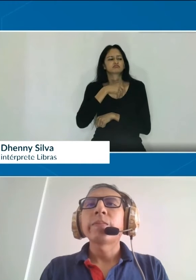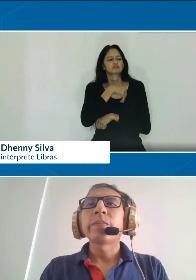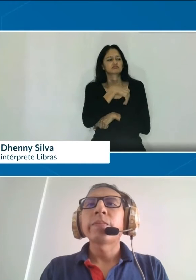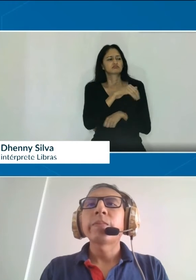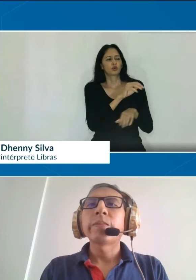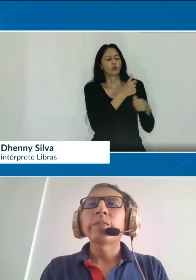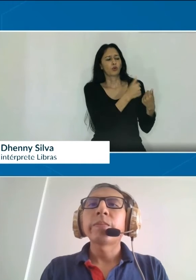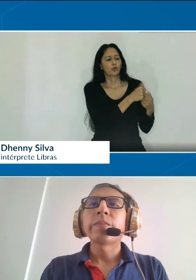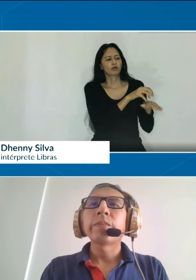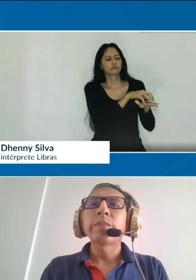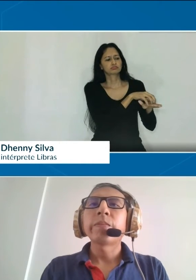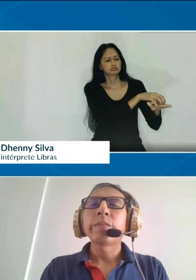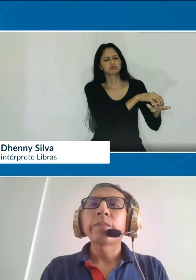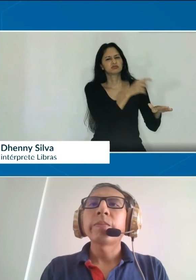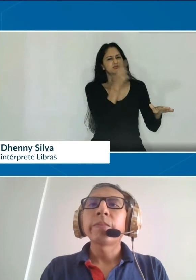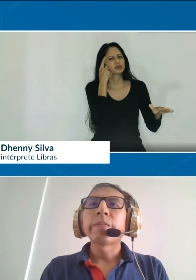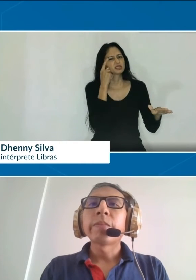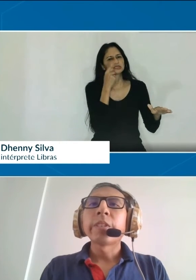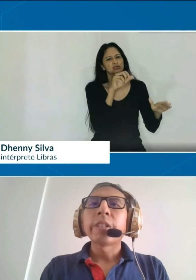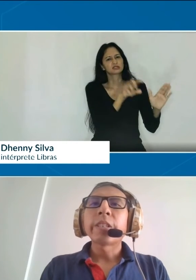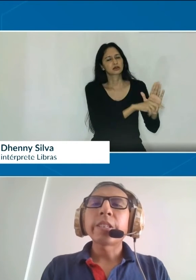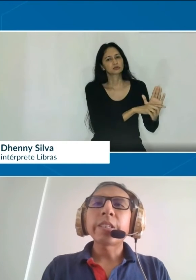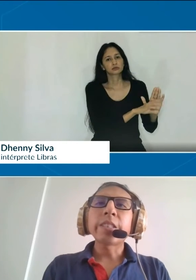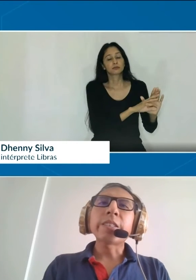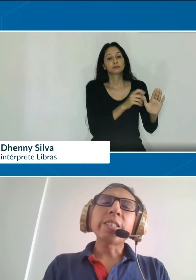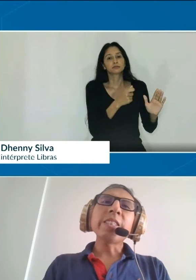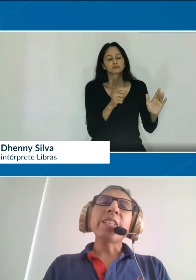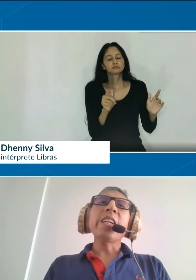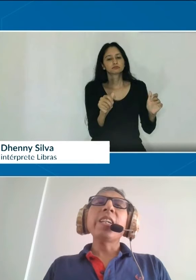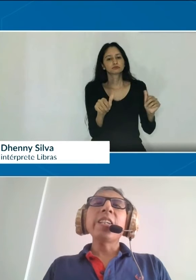possa trazer benefício para todos.